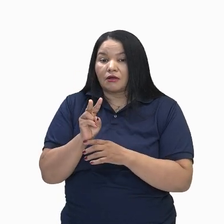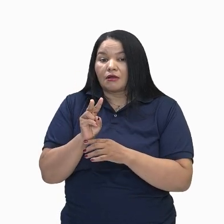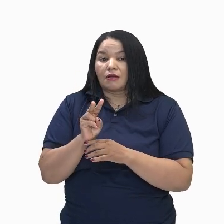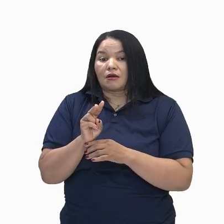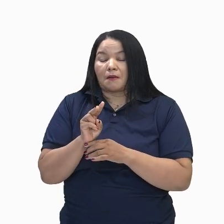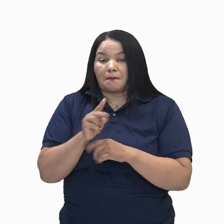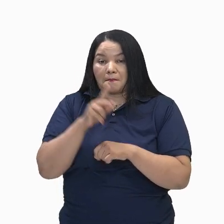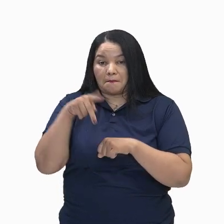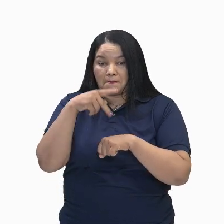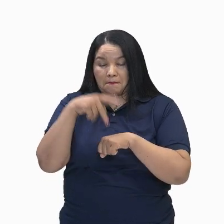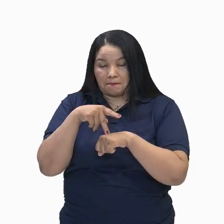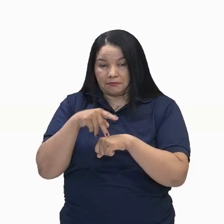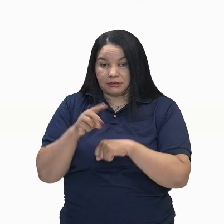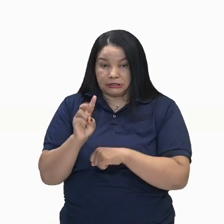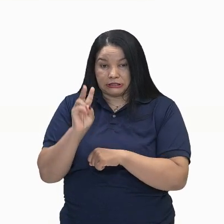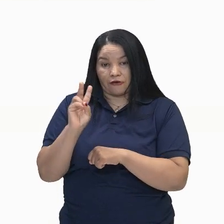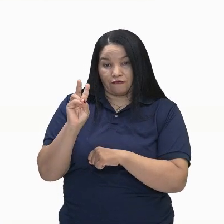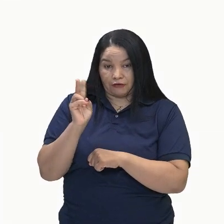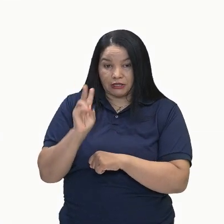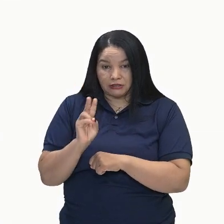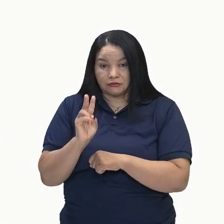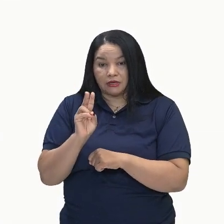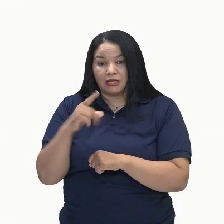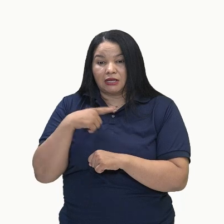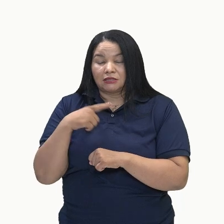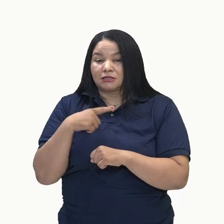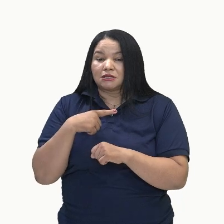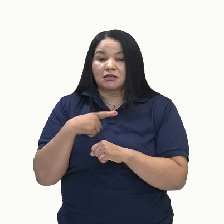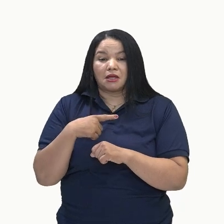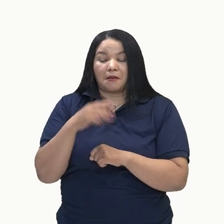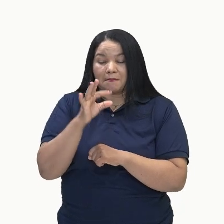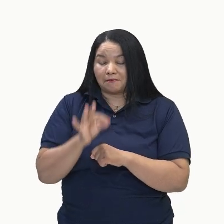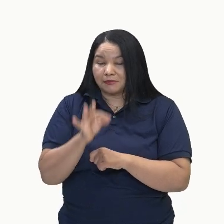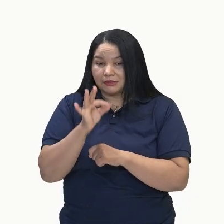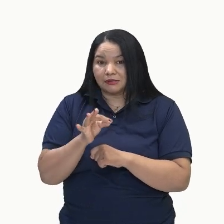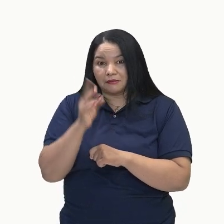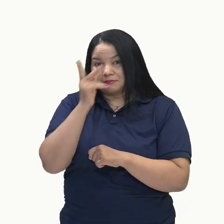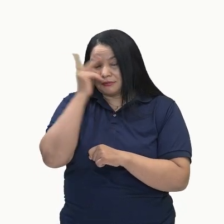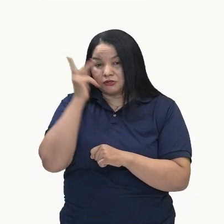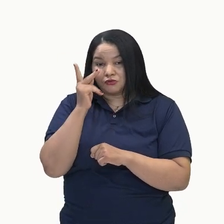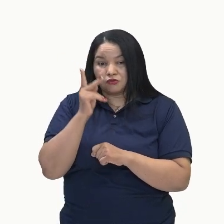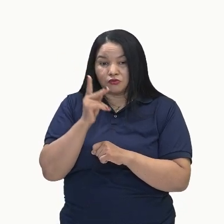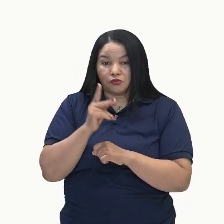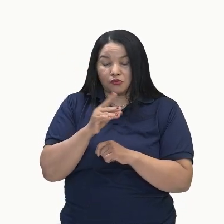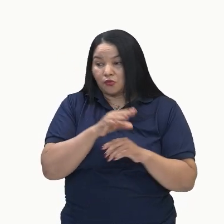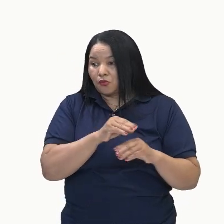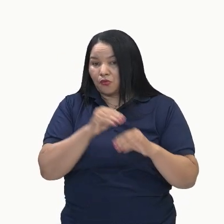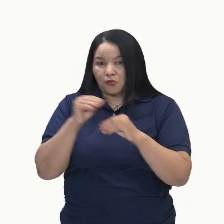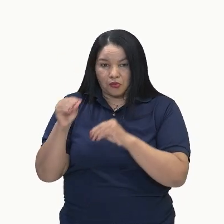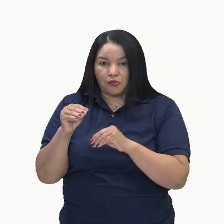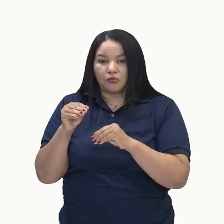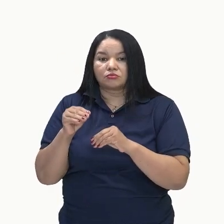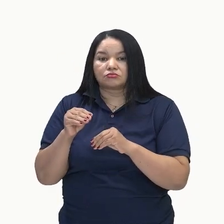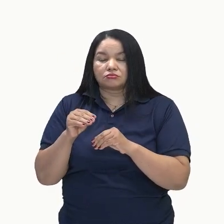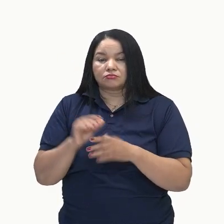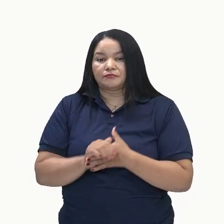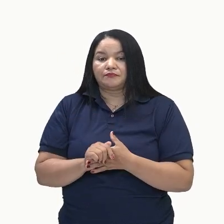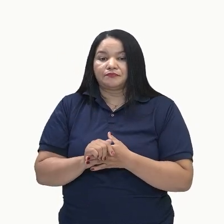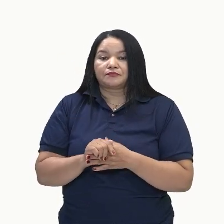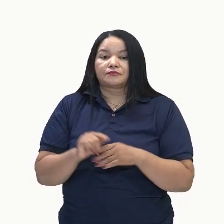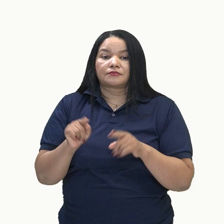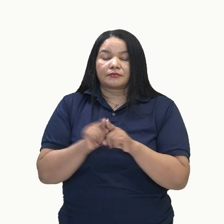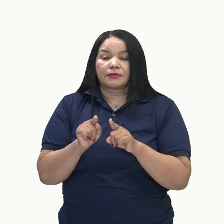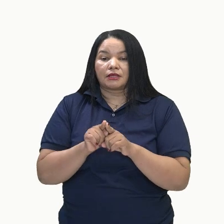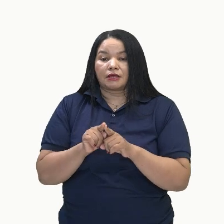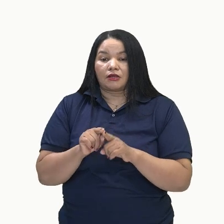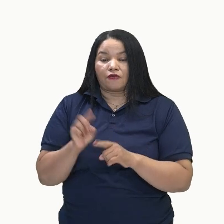né, vai ter um grande percentual de pessoas saindo desse local, tá? Onde a Venezuela vai